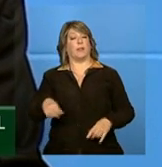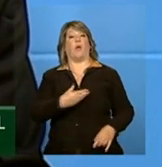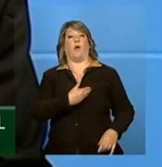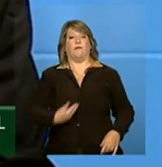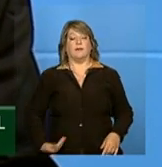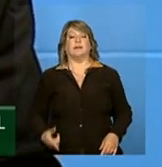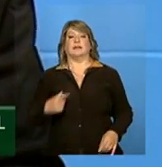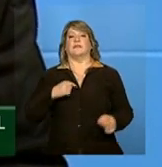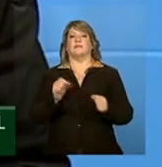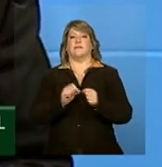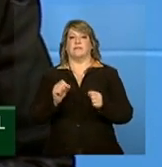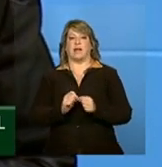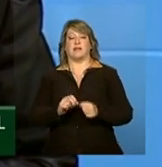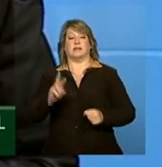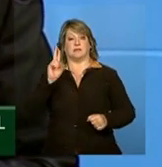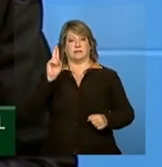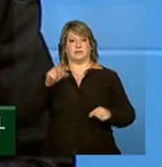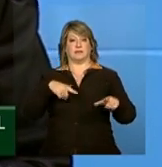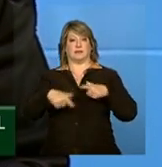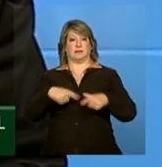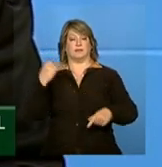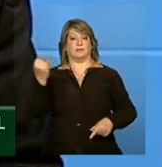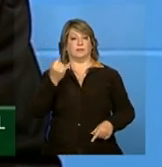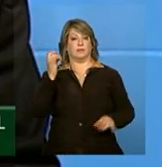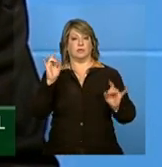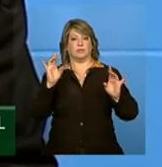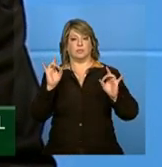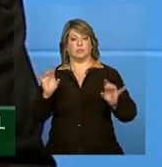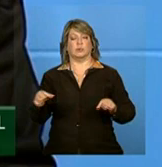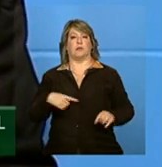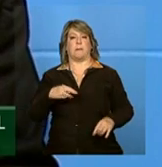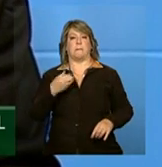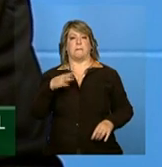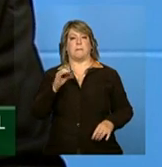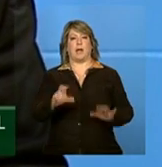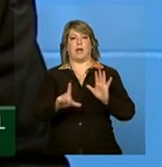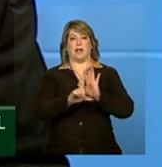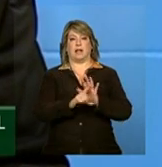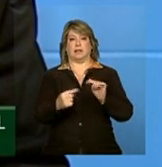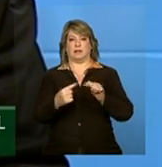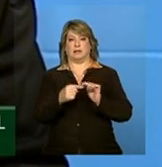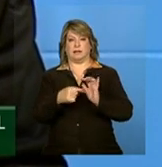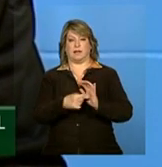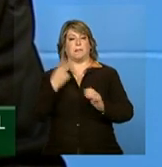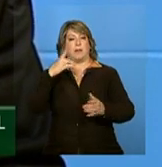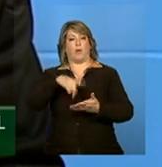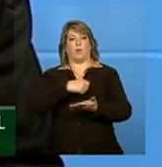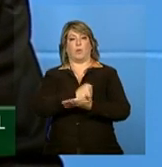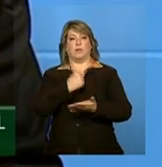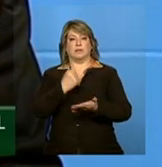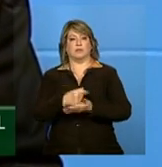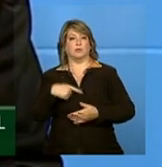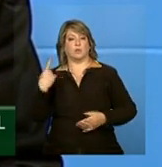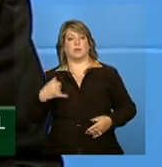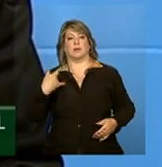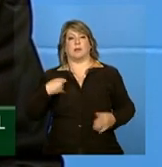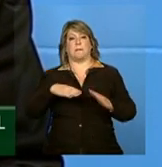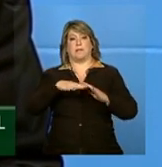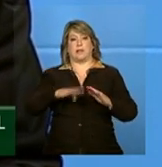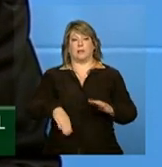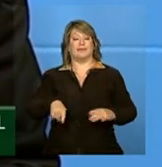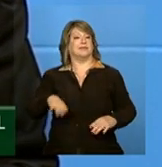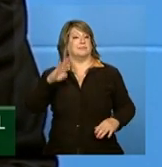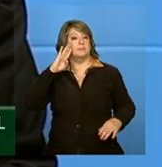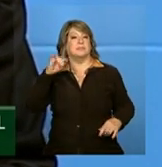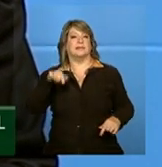governo desempenha um papel exclusivo no estabelecimento de um marco legislativo para a contratação dos menores, fundamental